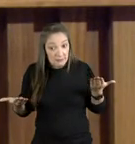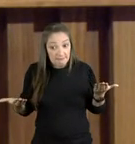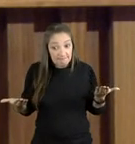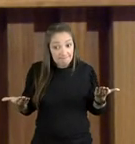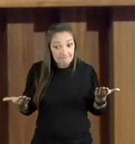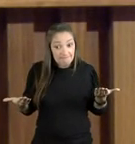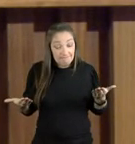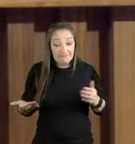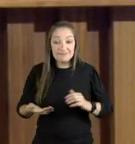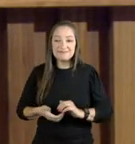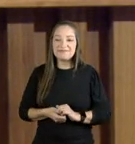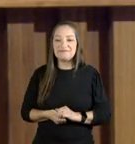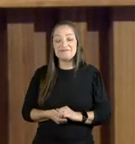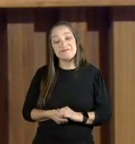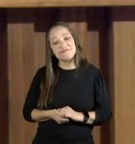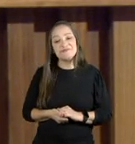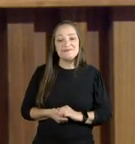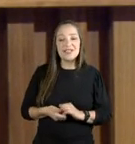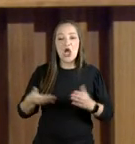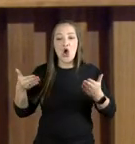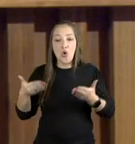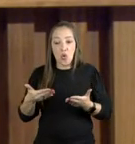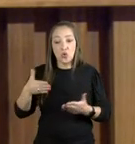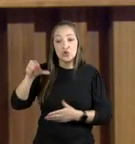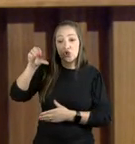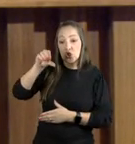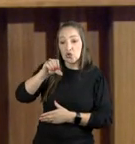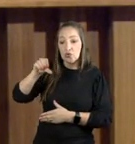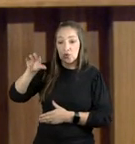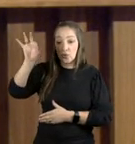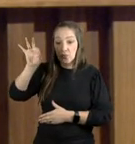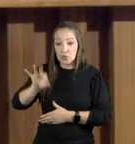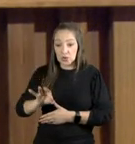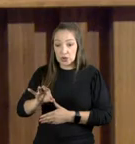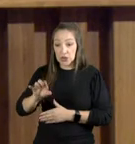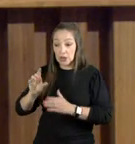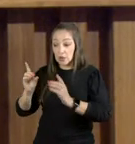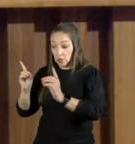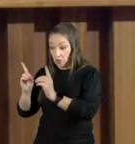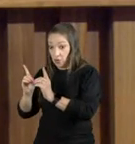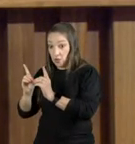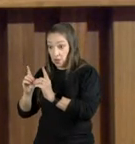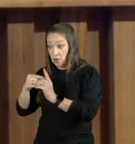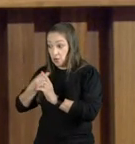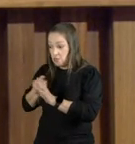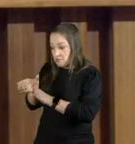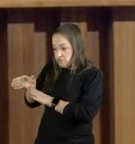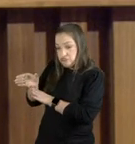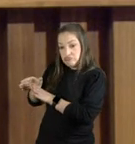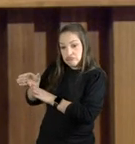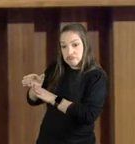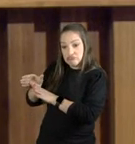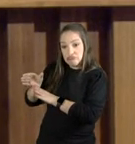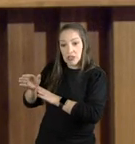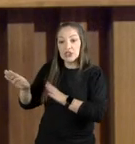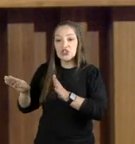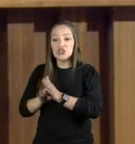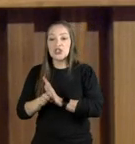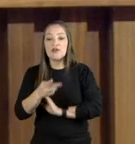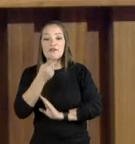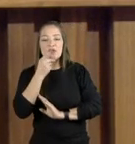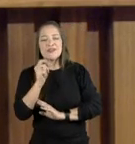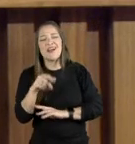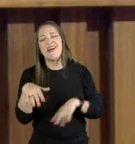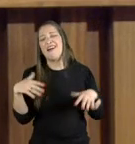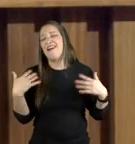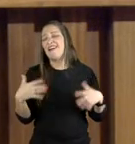assim, hoje, 99% dos clientes que a gente tem, eles chegam na gente falando assim, ah, eu sou